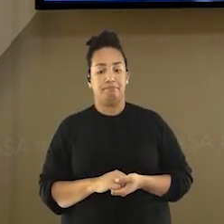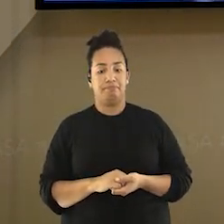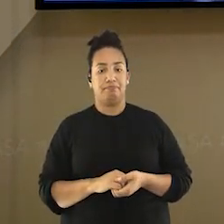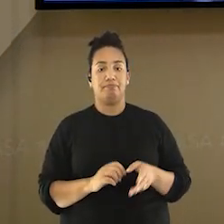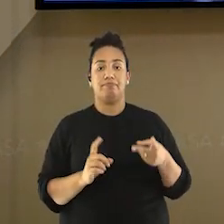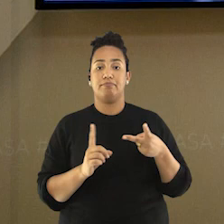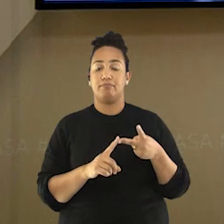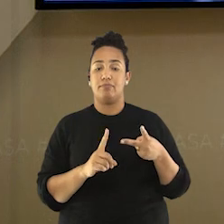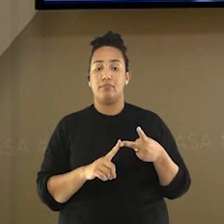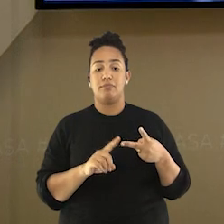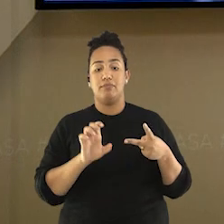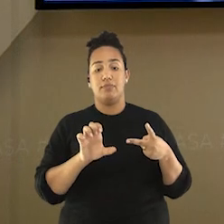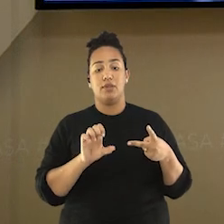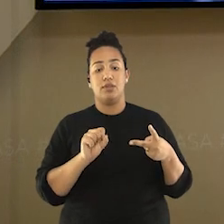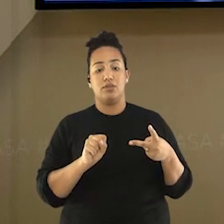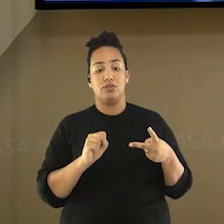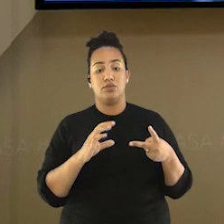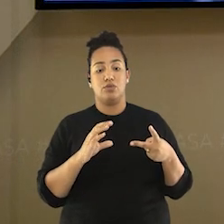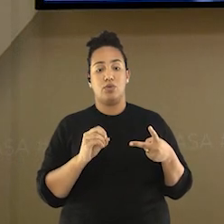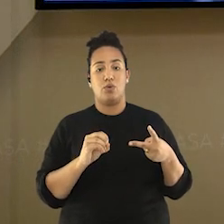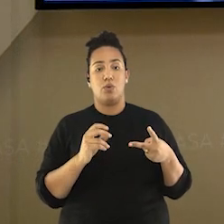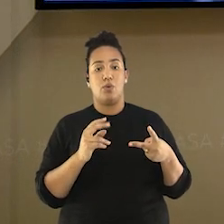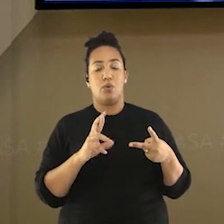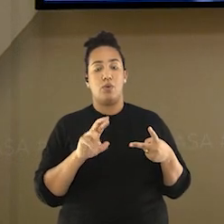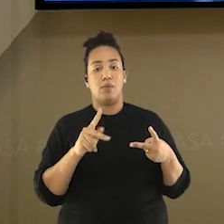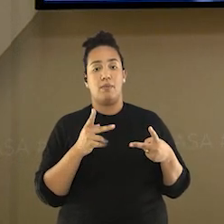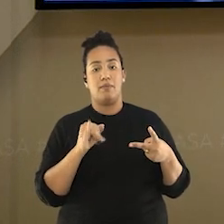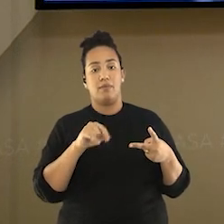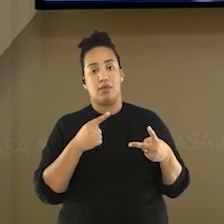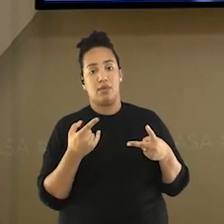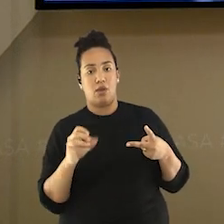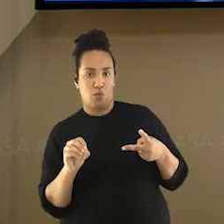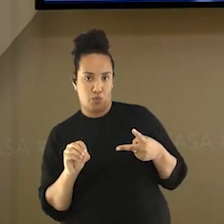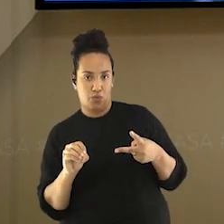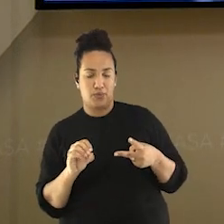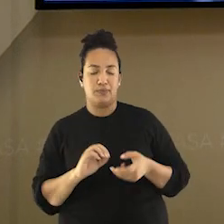E o escorpião também tem 8 patas. Certo?